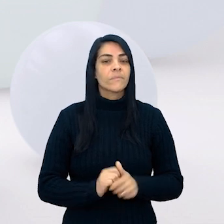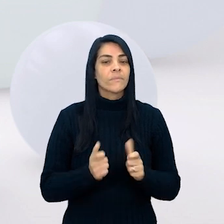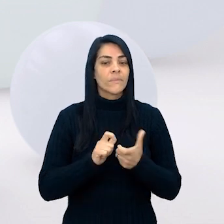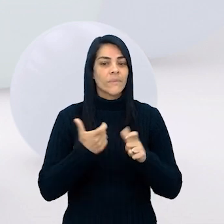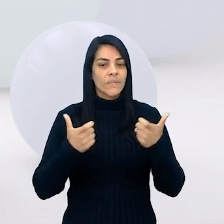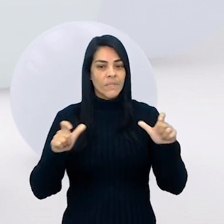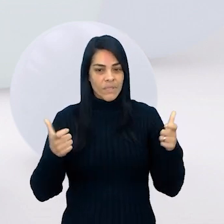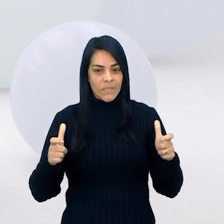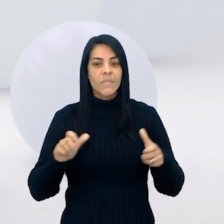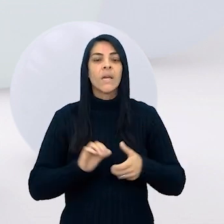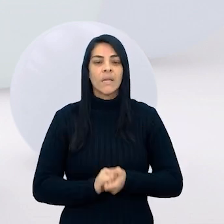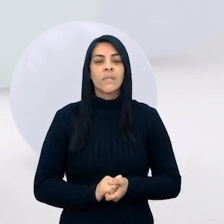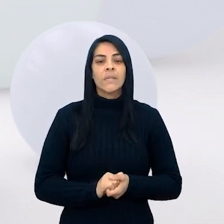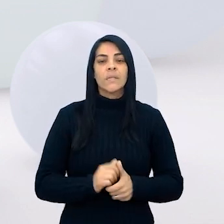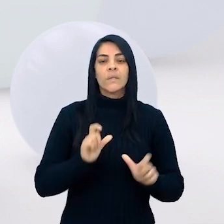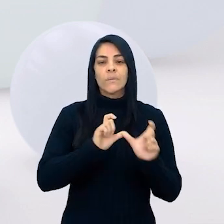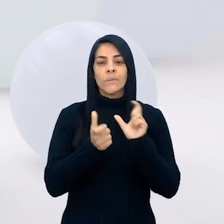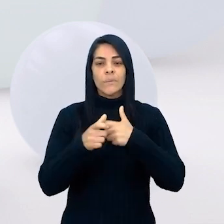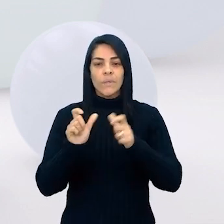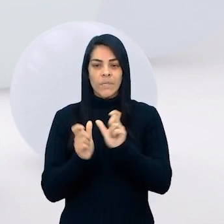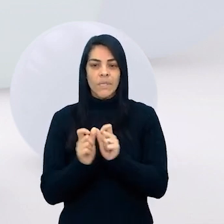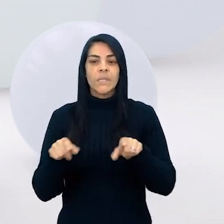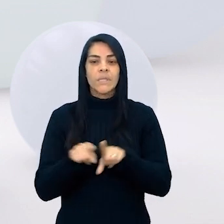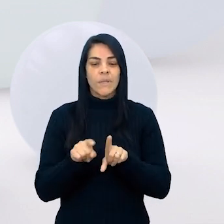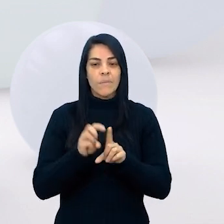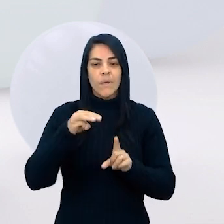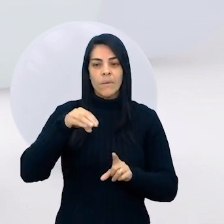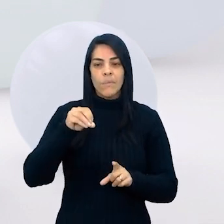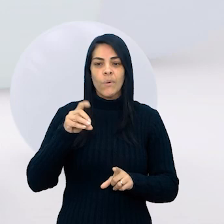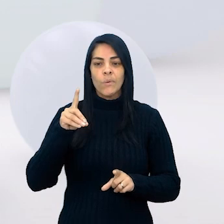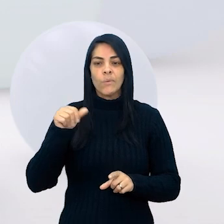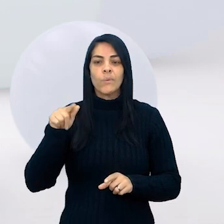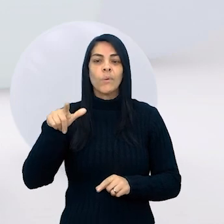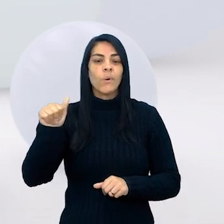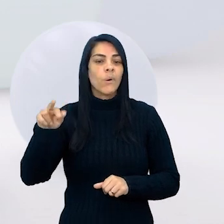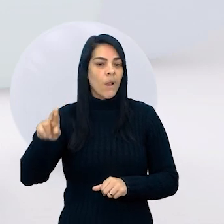grandezas inversamente proporcionais e função modular.